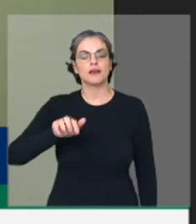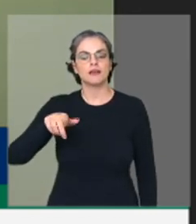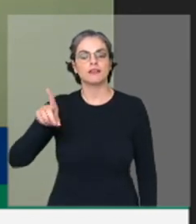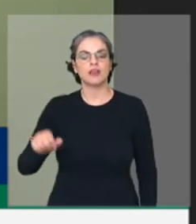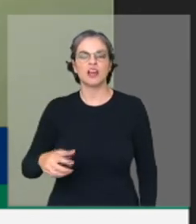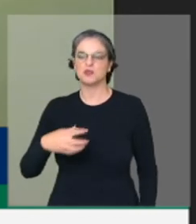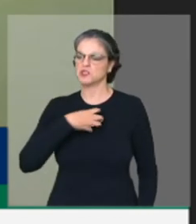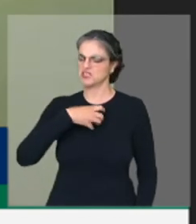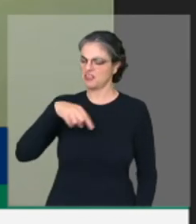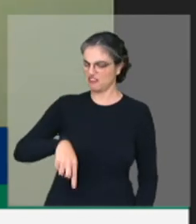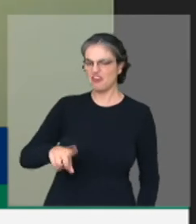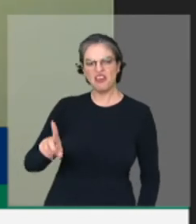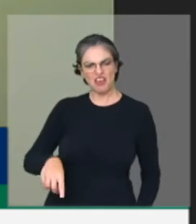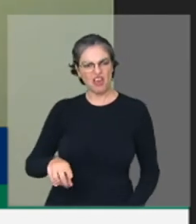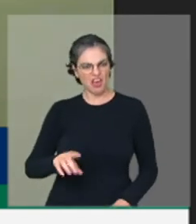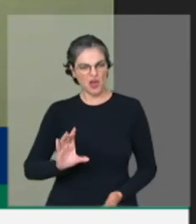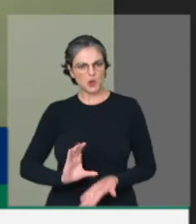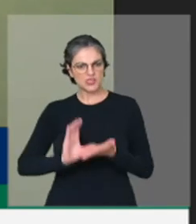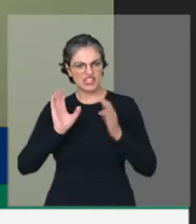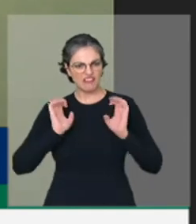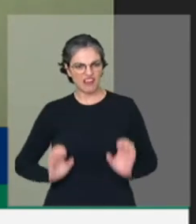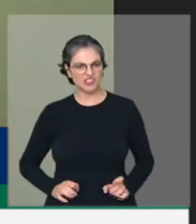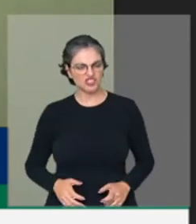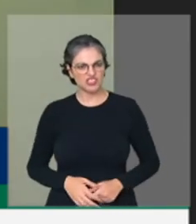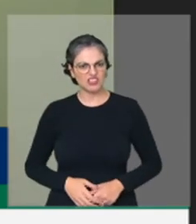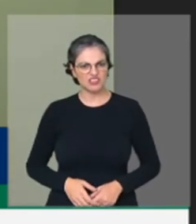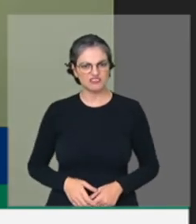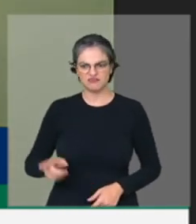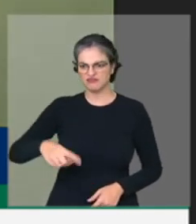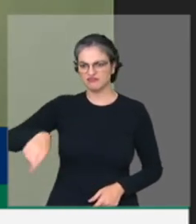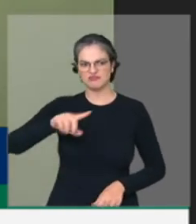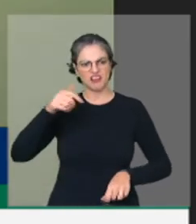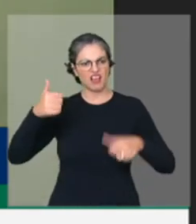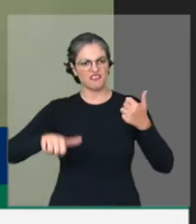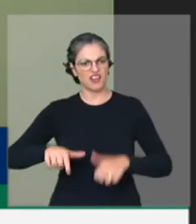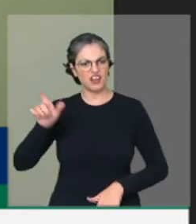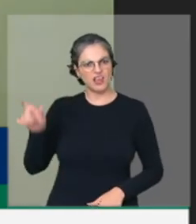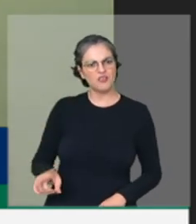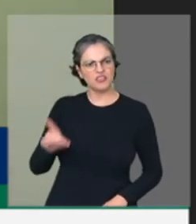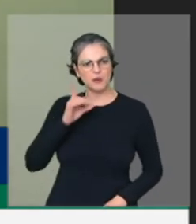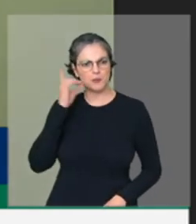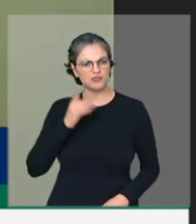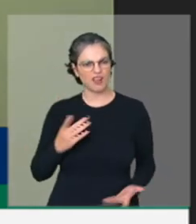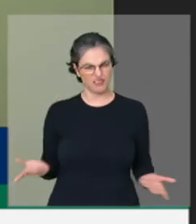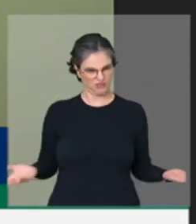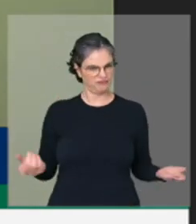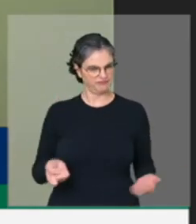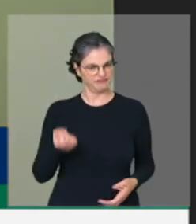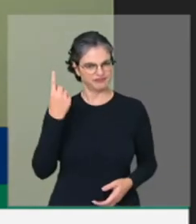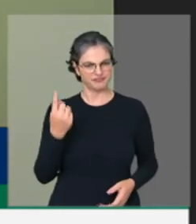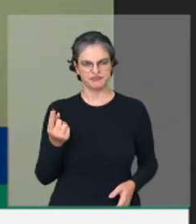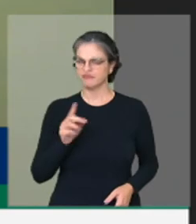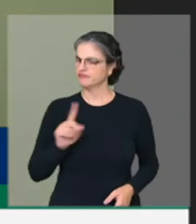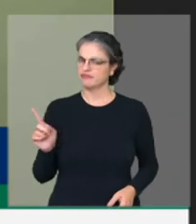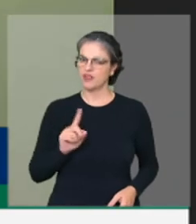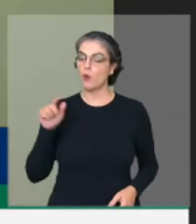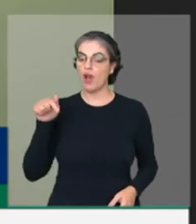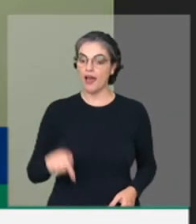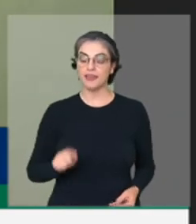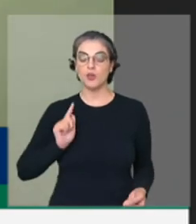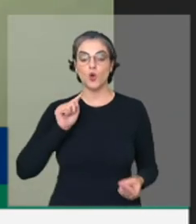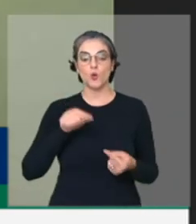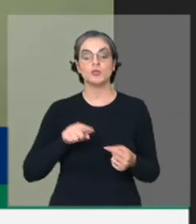Ética. Estão julgando o que falou o deputado. Nós estamos aqui para dizer